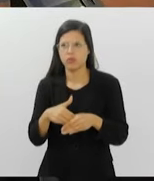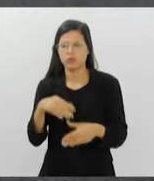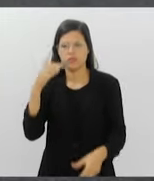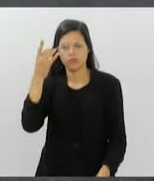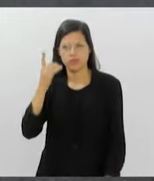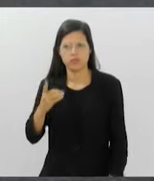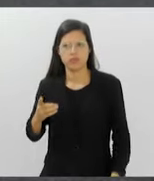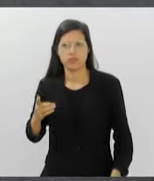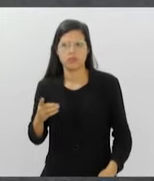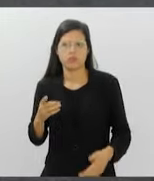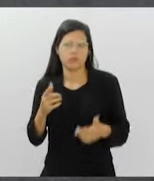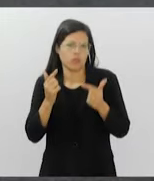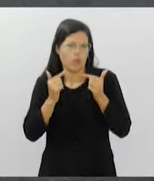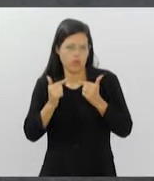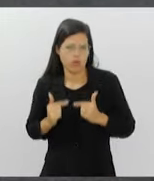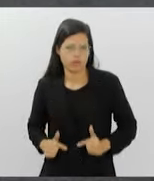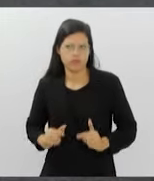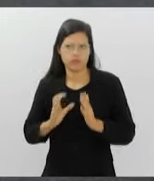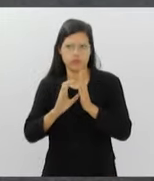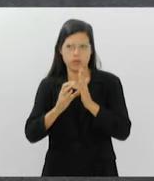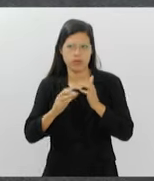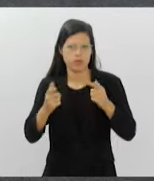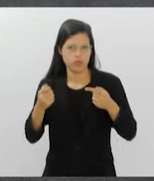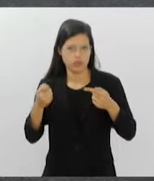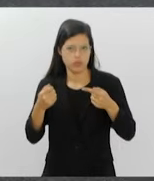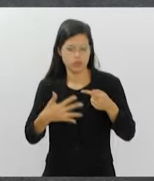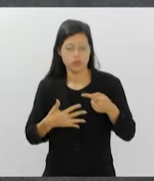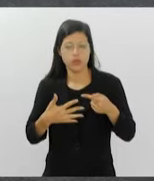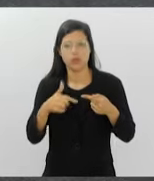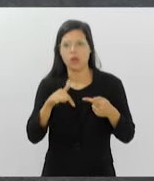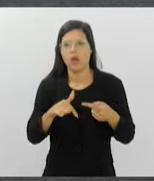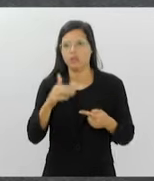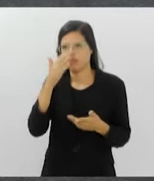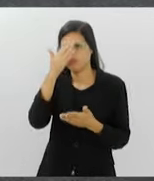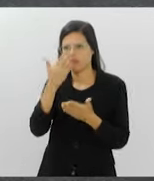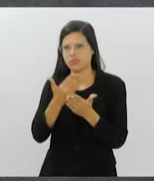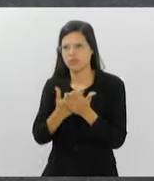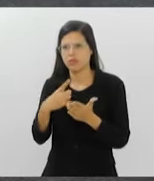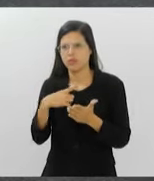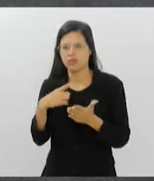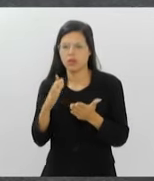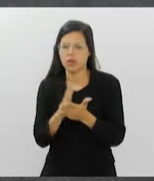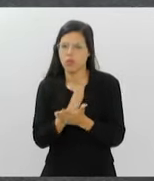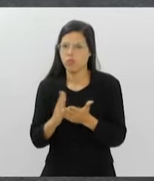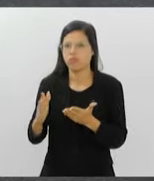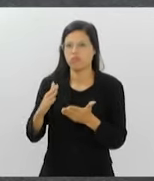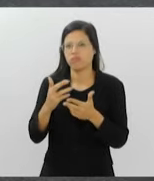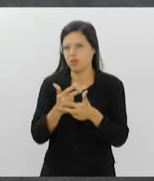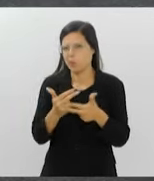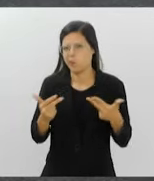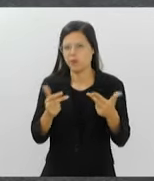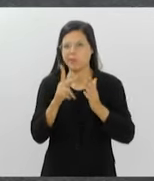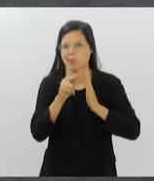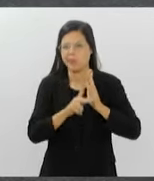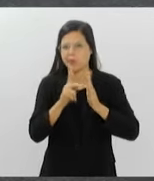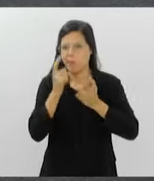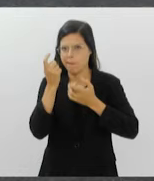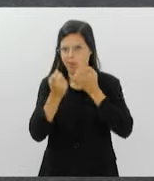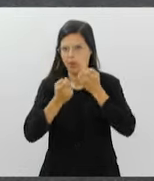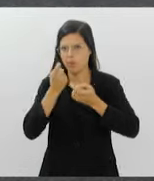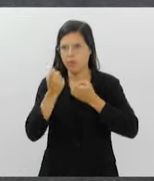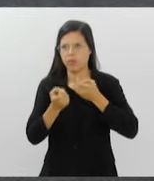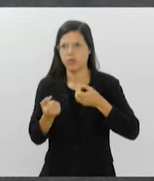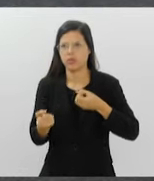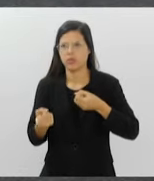do PSOL, a gente acredita que tem alguns pontos do projeto ainda preocupantes. A gente vai aguardar o retorno em segunda, mas, a princípio,